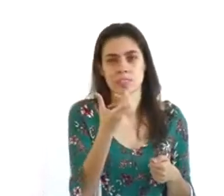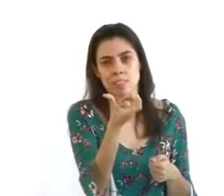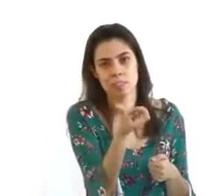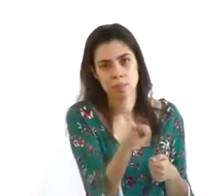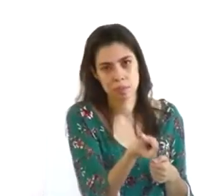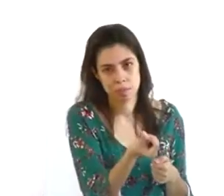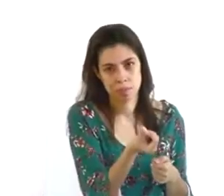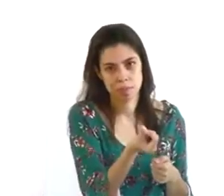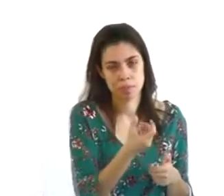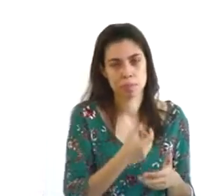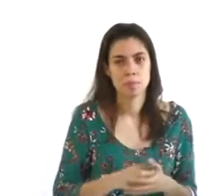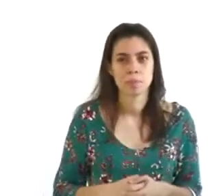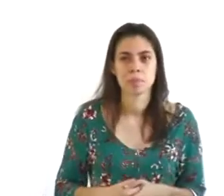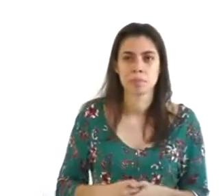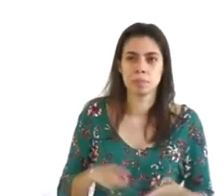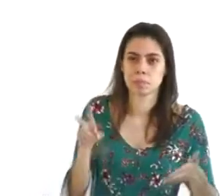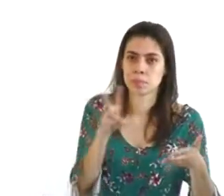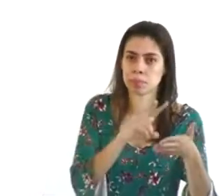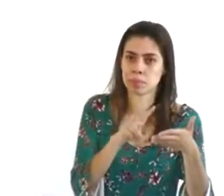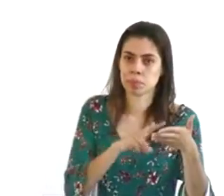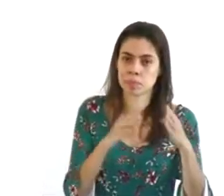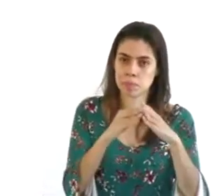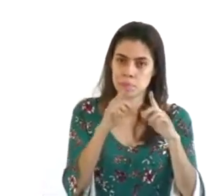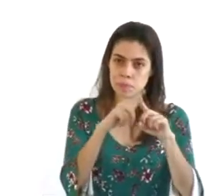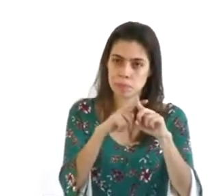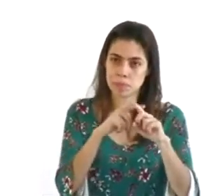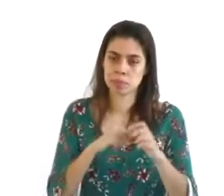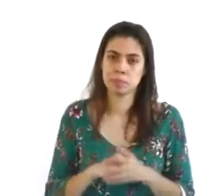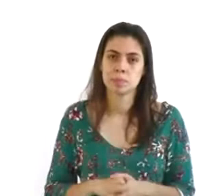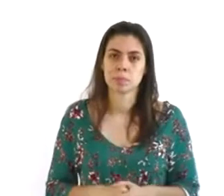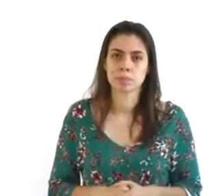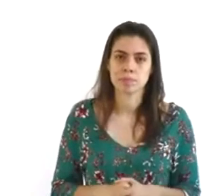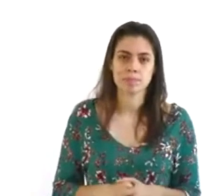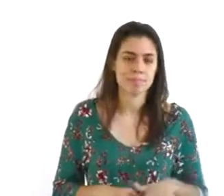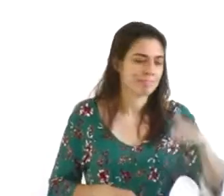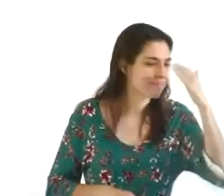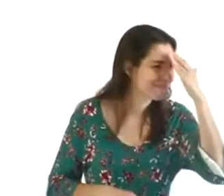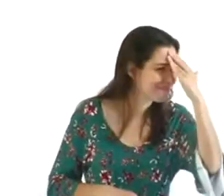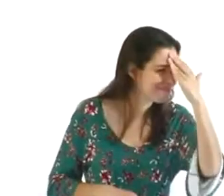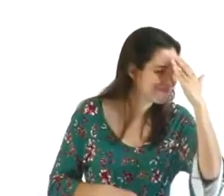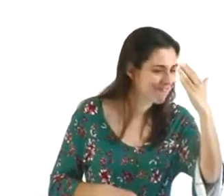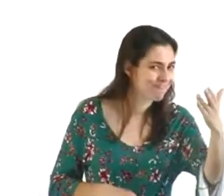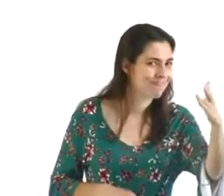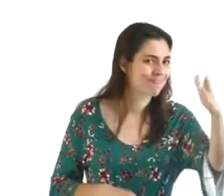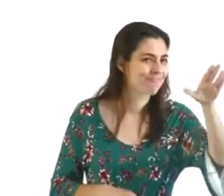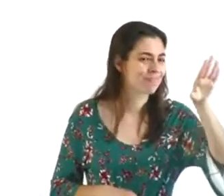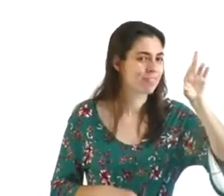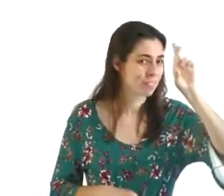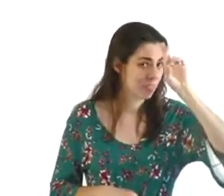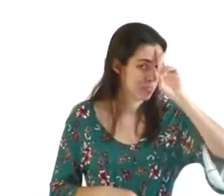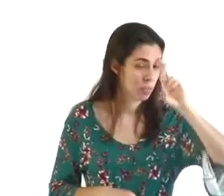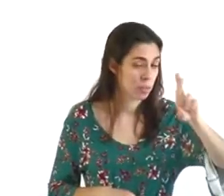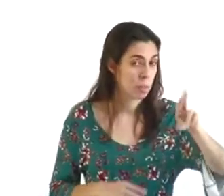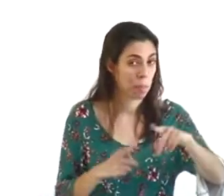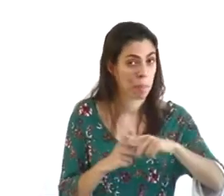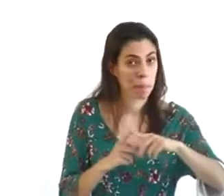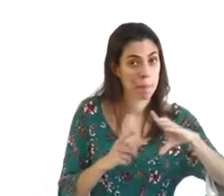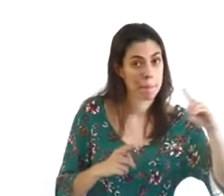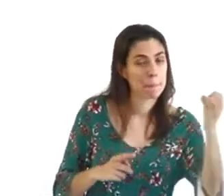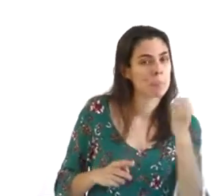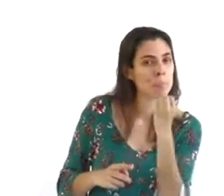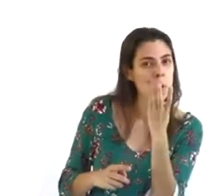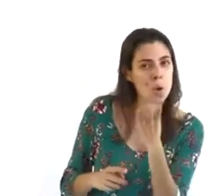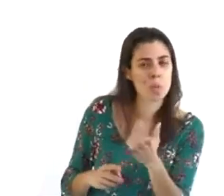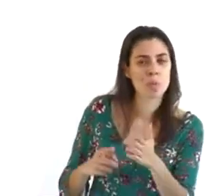136. Leiamos, igreja. Rendei graças ao Senhor, porque Ele é bom, porque